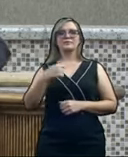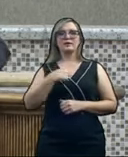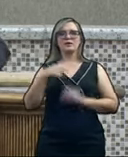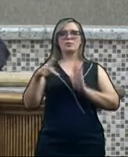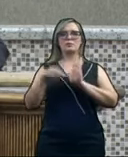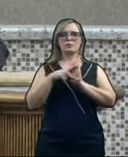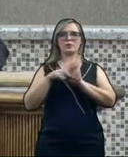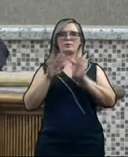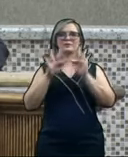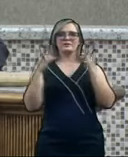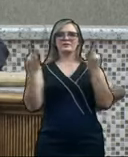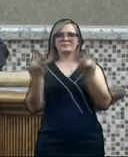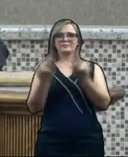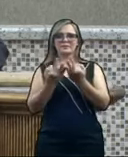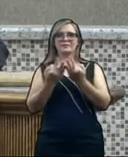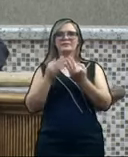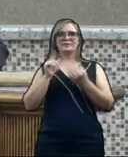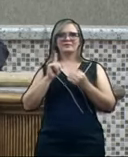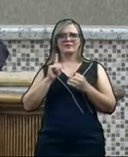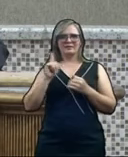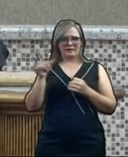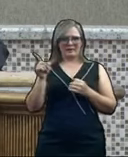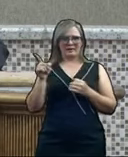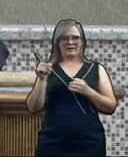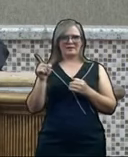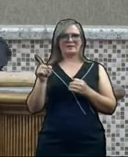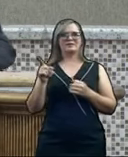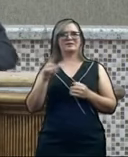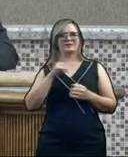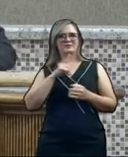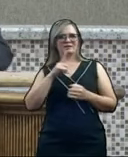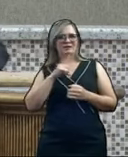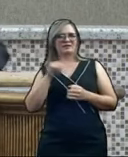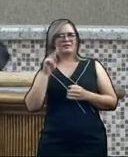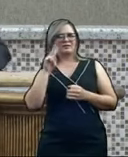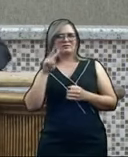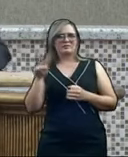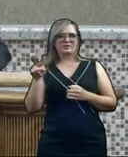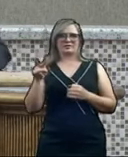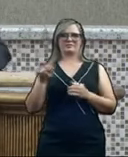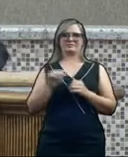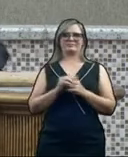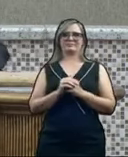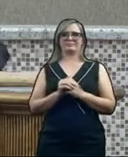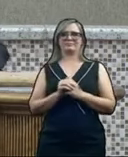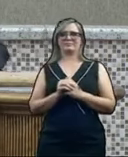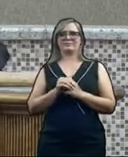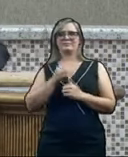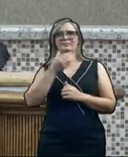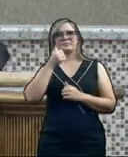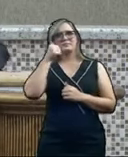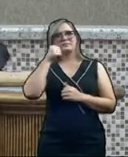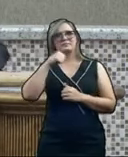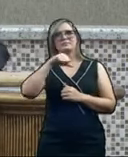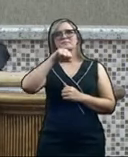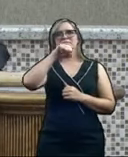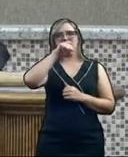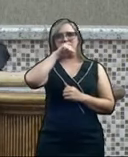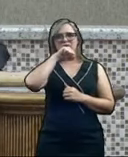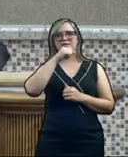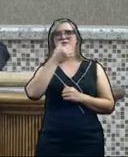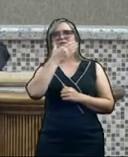para que ele quero mais necessitado o mais apertado tanto a minha mãe quanto o nosso Meu pai